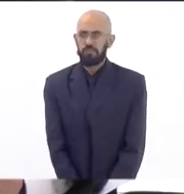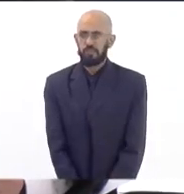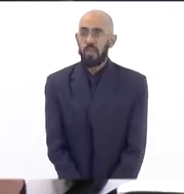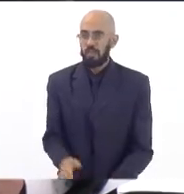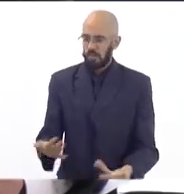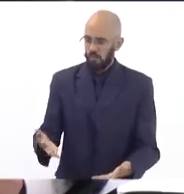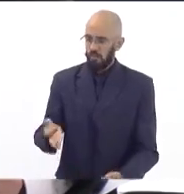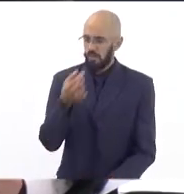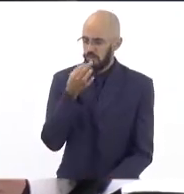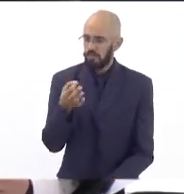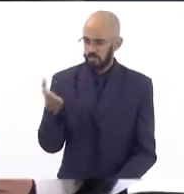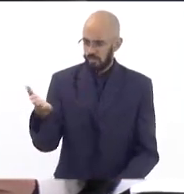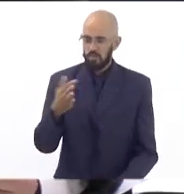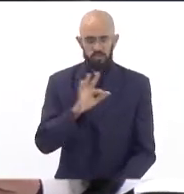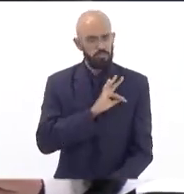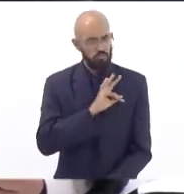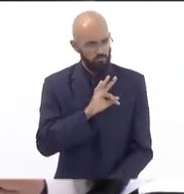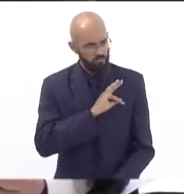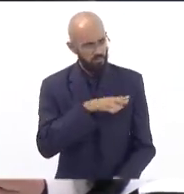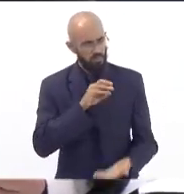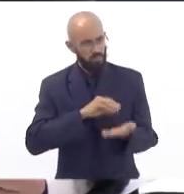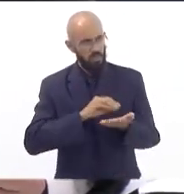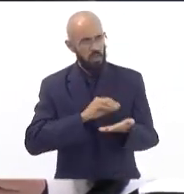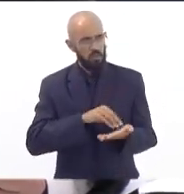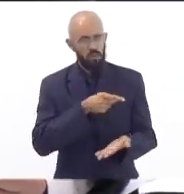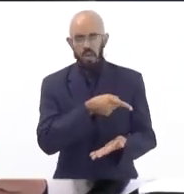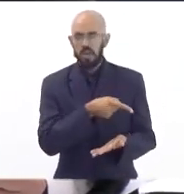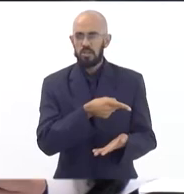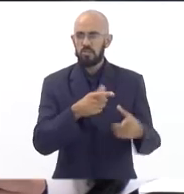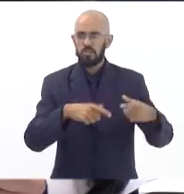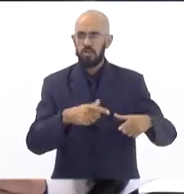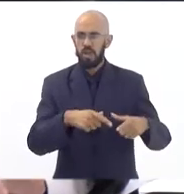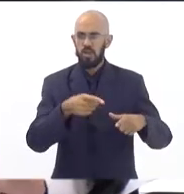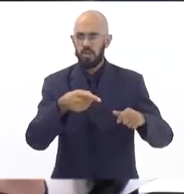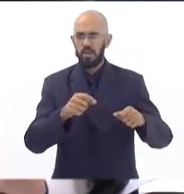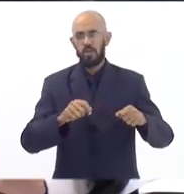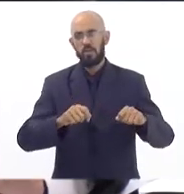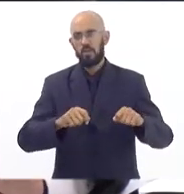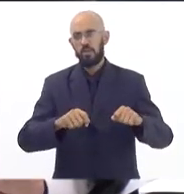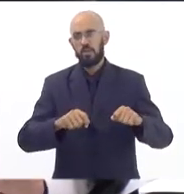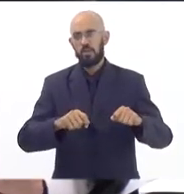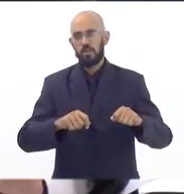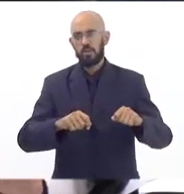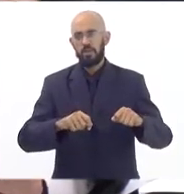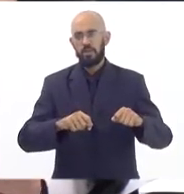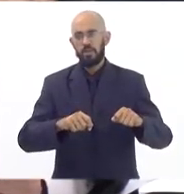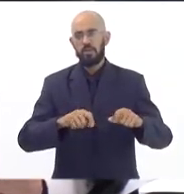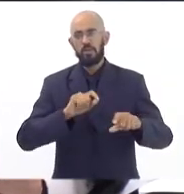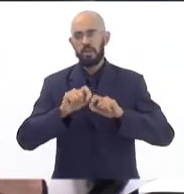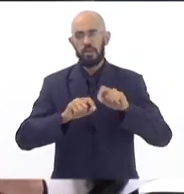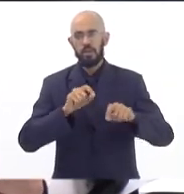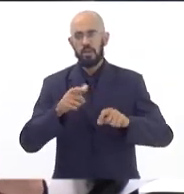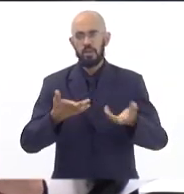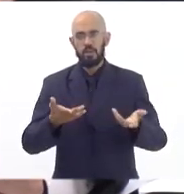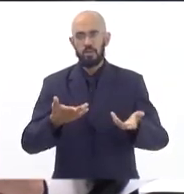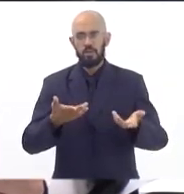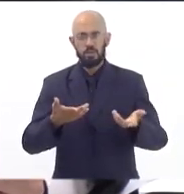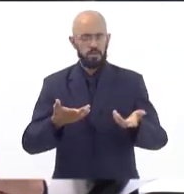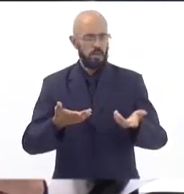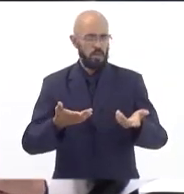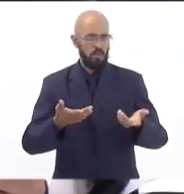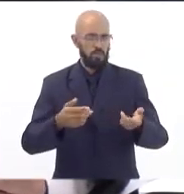autoridades policiais essas duas estações faltantes não é provavelmente são estações que a gente deve ter-se avião está tendo tudo eu quero ser leviano